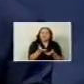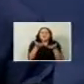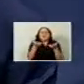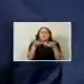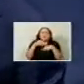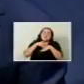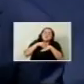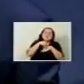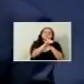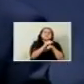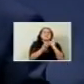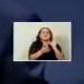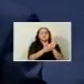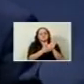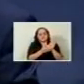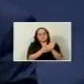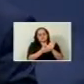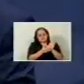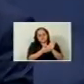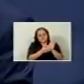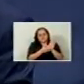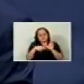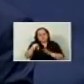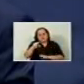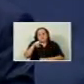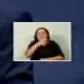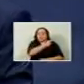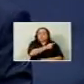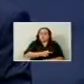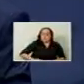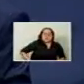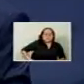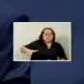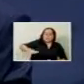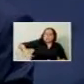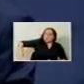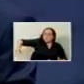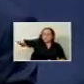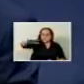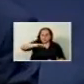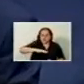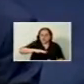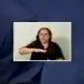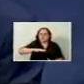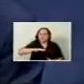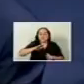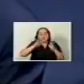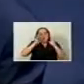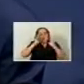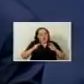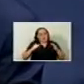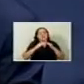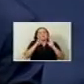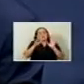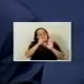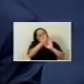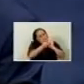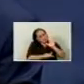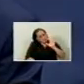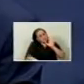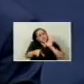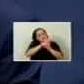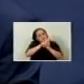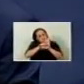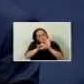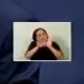sugestão de pauta para o senhor presidente e para toda a casa. A casa já tem um projeto de lei que trata